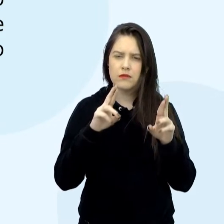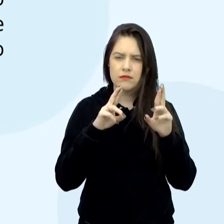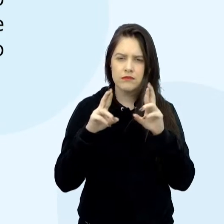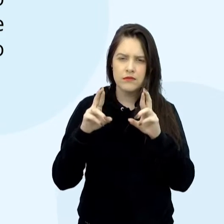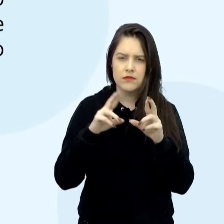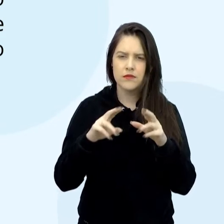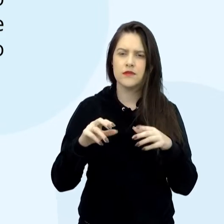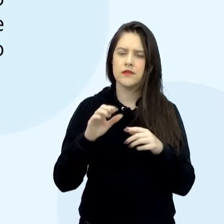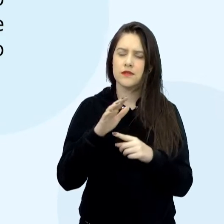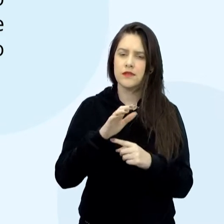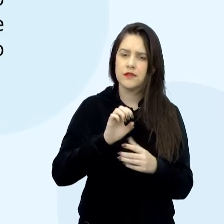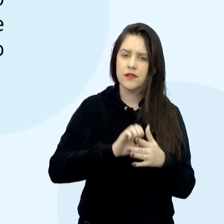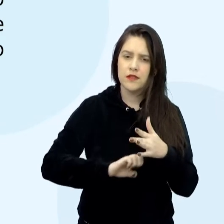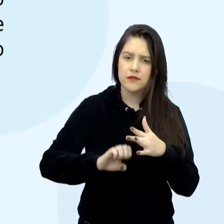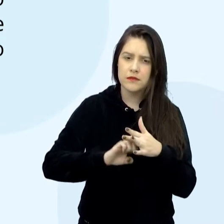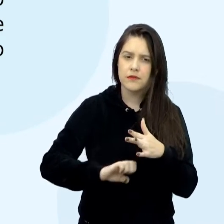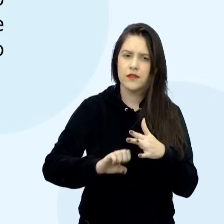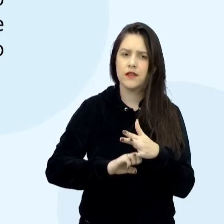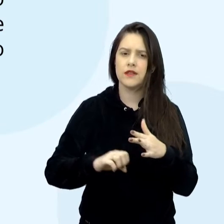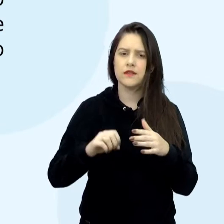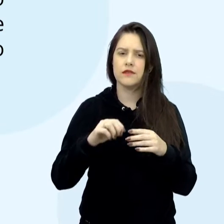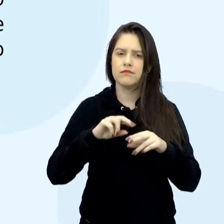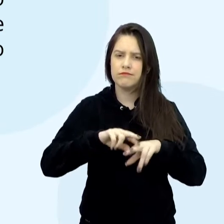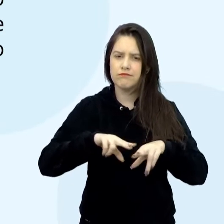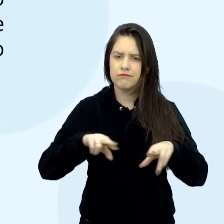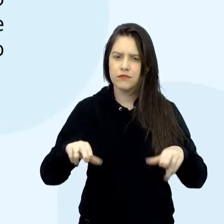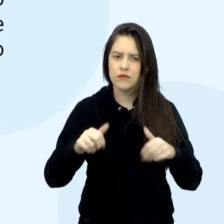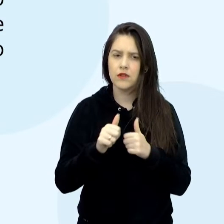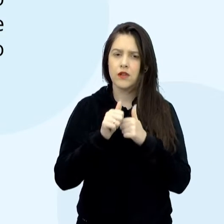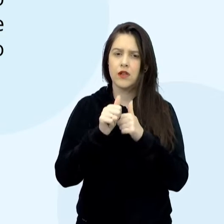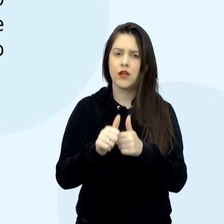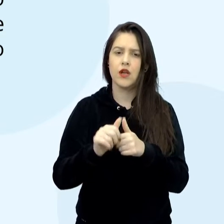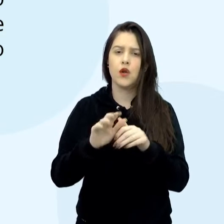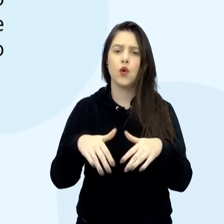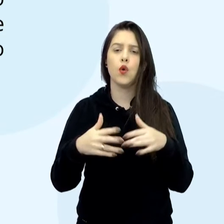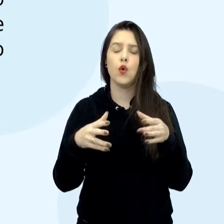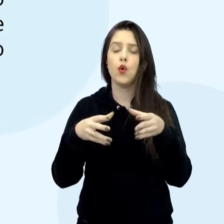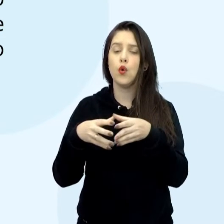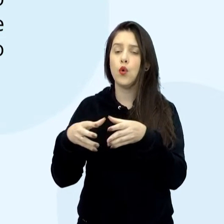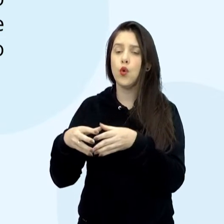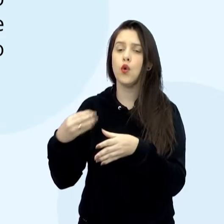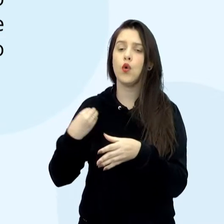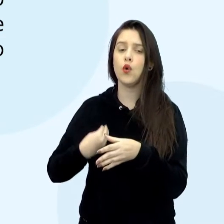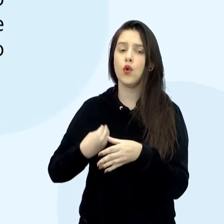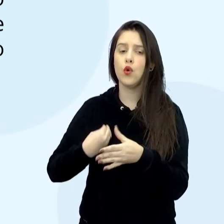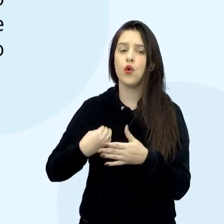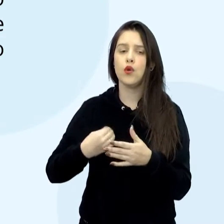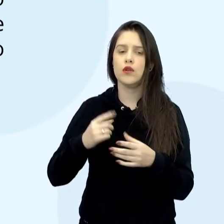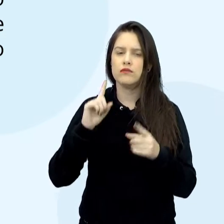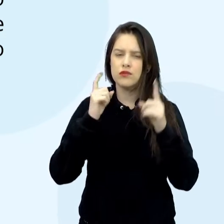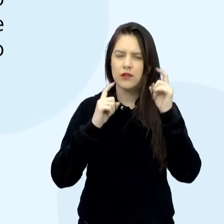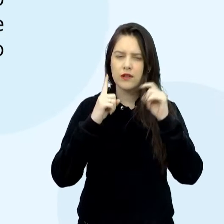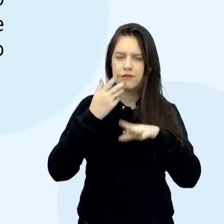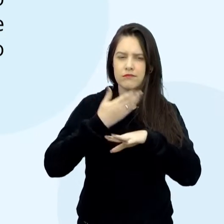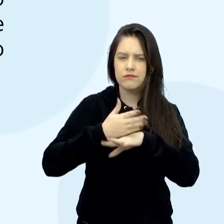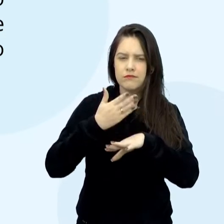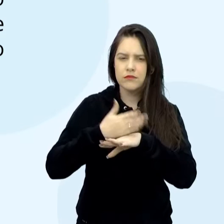vocês escolheram, as que vocês acompanharam. Enquanto 2 grupos fazem a vivência e o gesto ensaiado